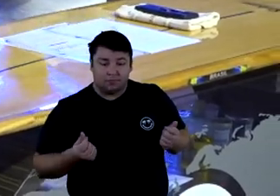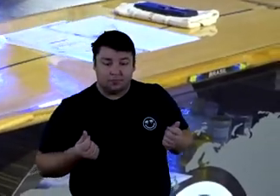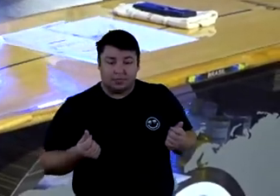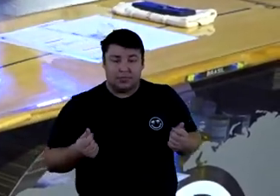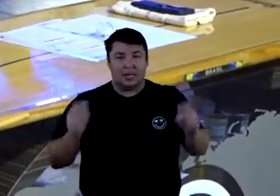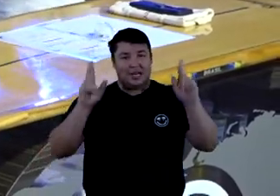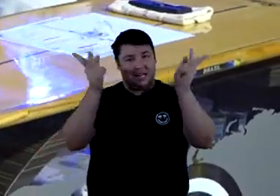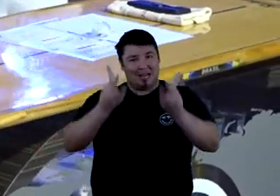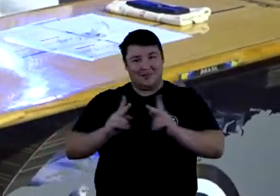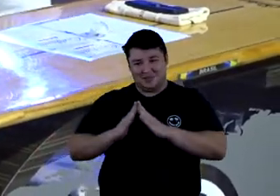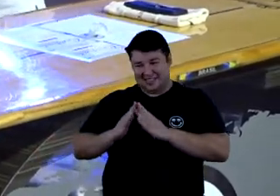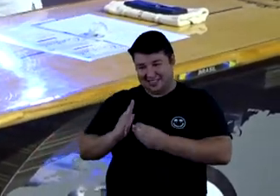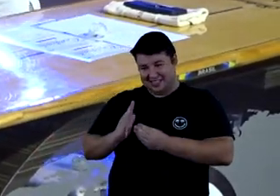A paz, igreja.